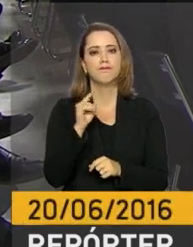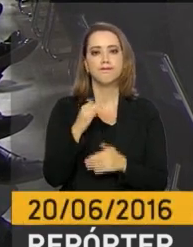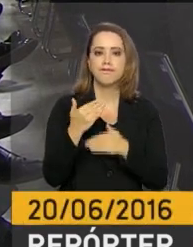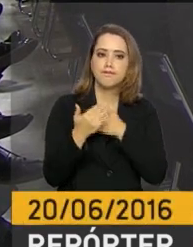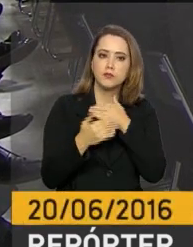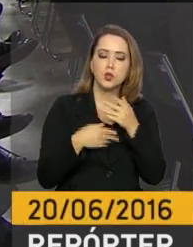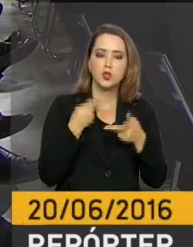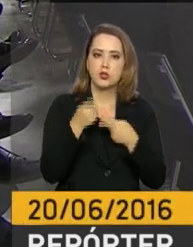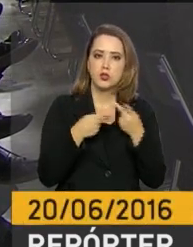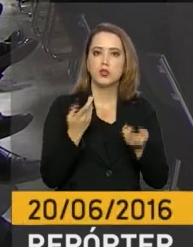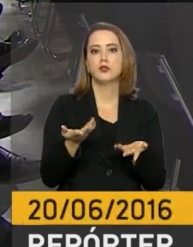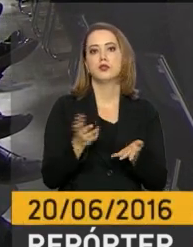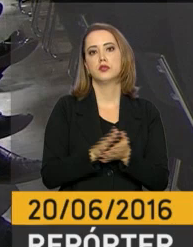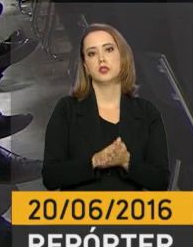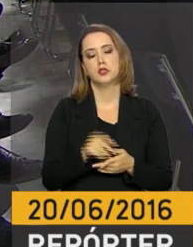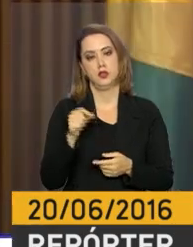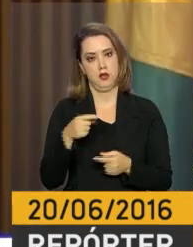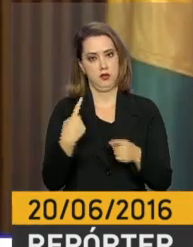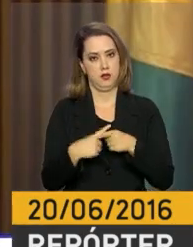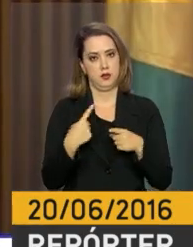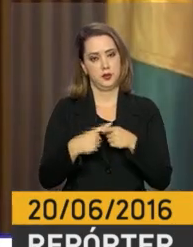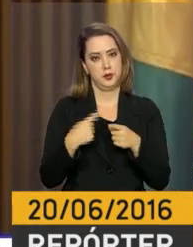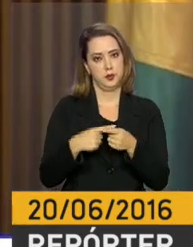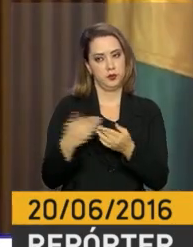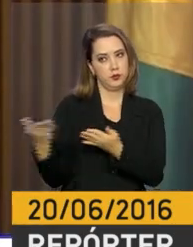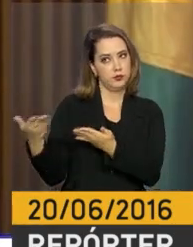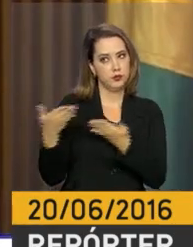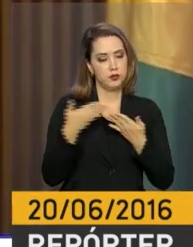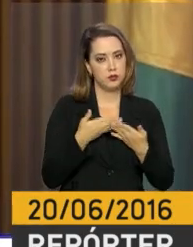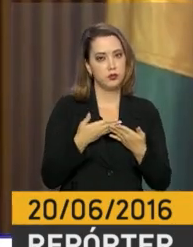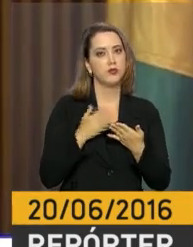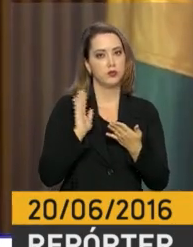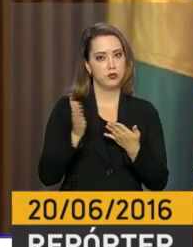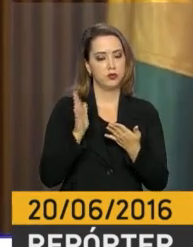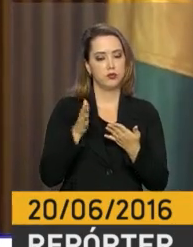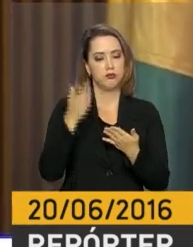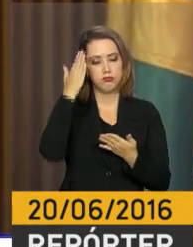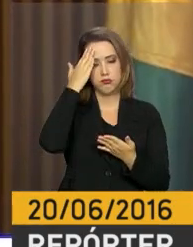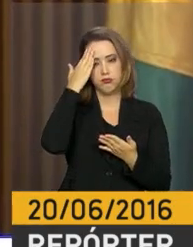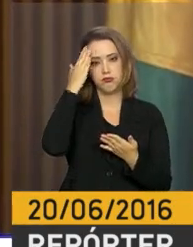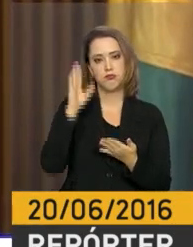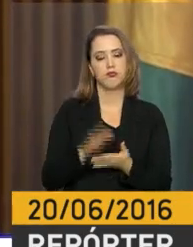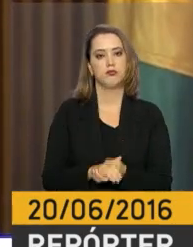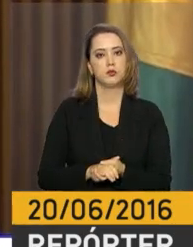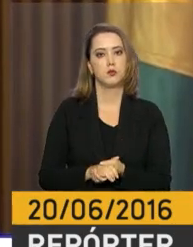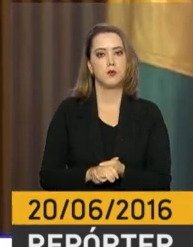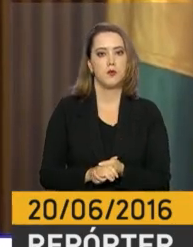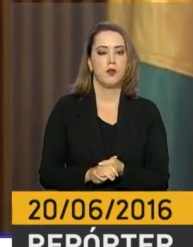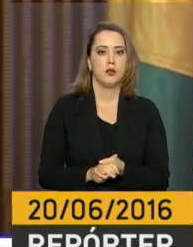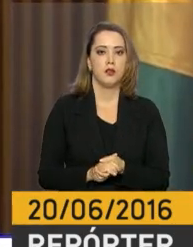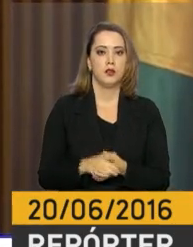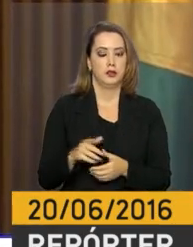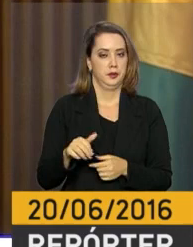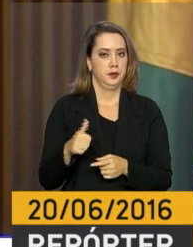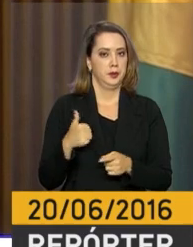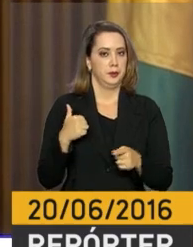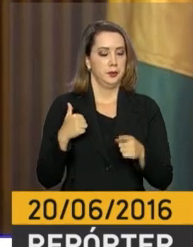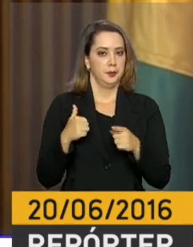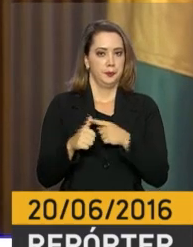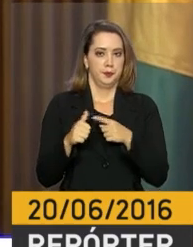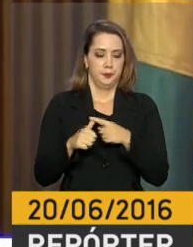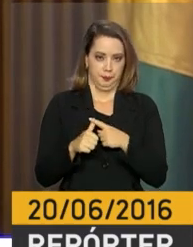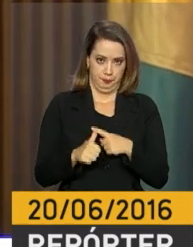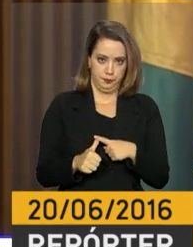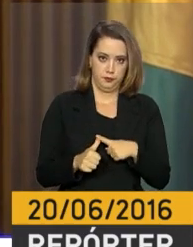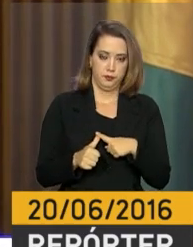eh em face do que me chegou aos ouvidos eh em primeiro